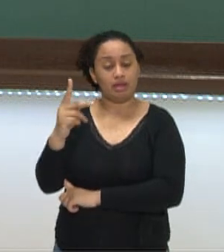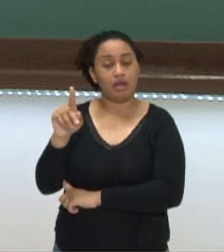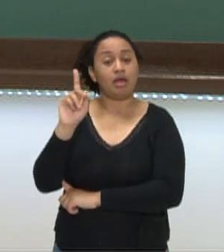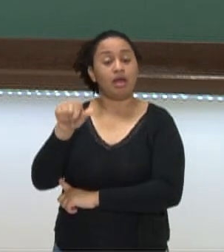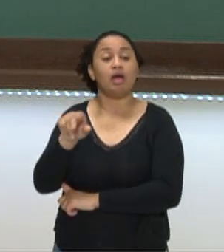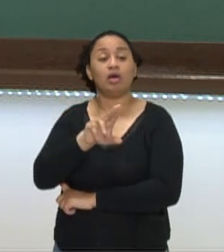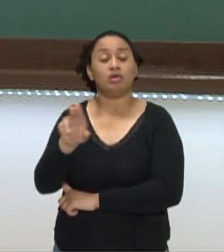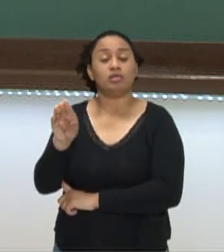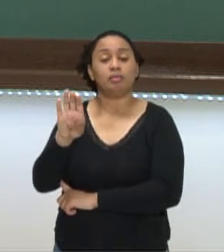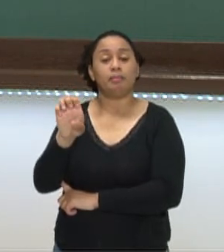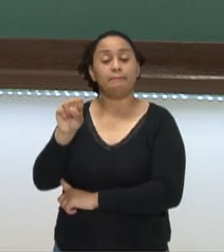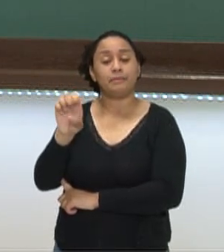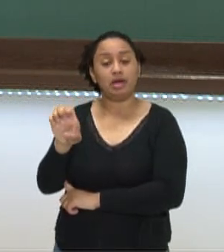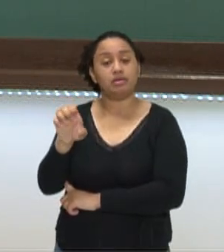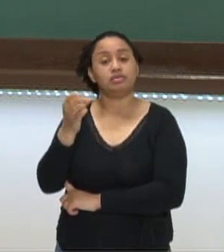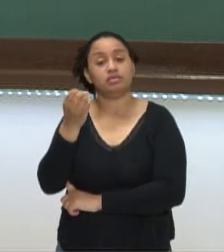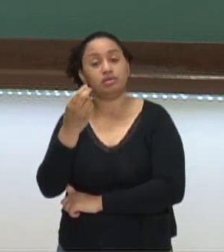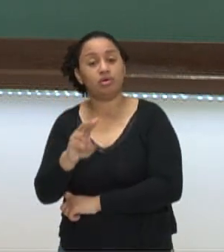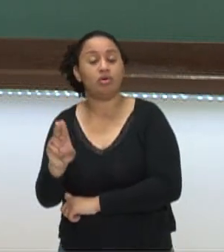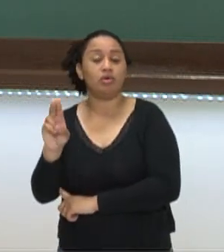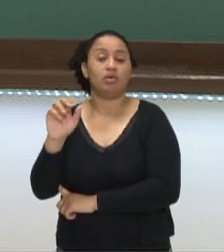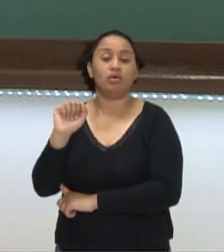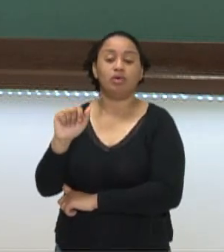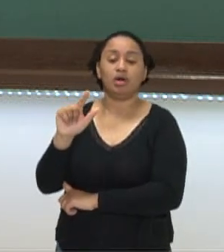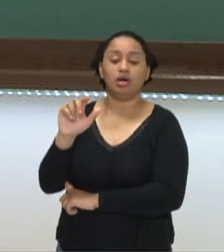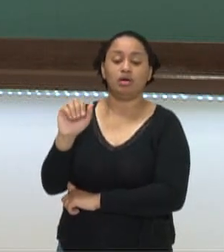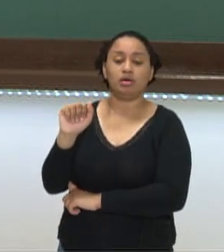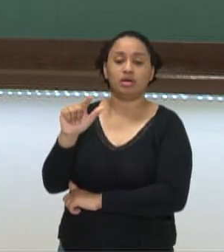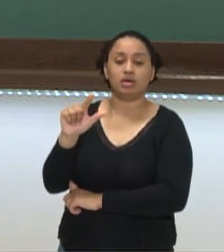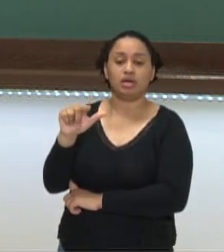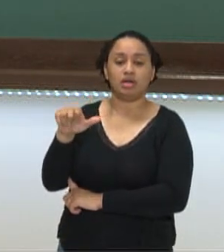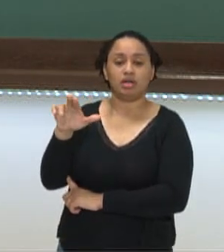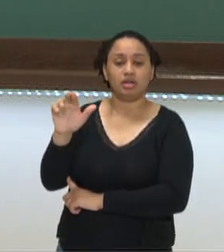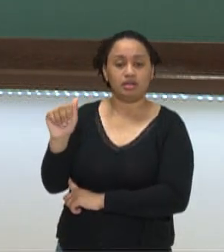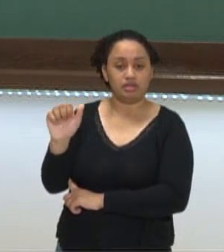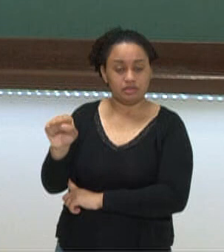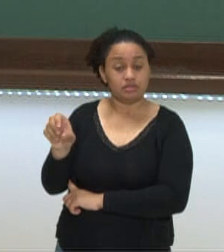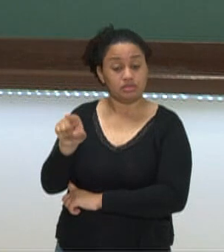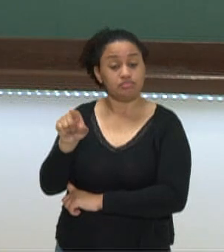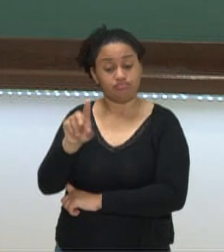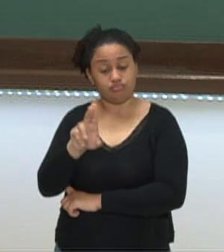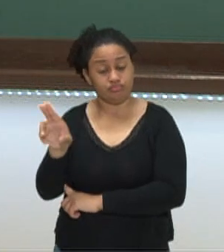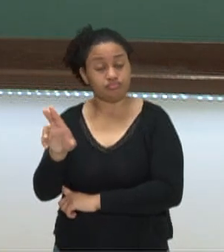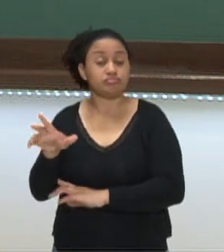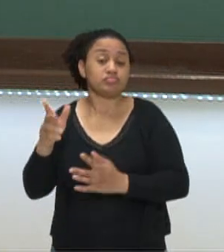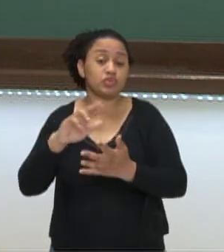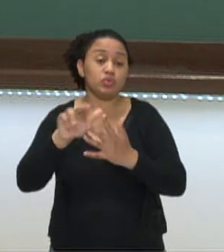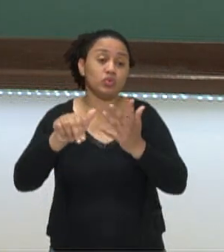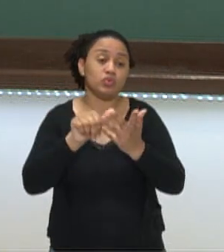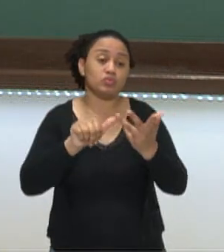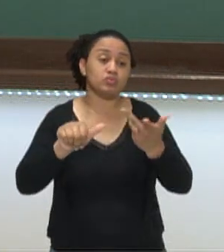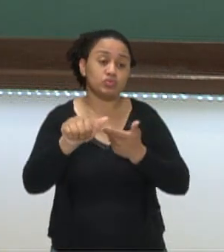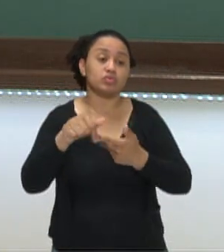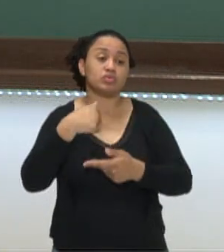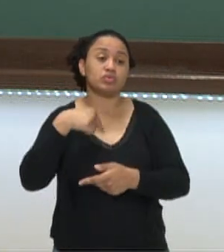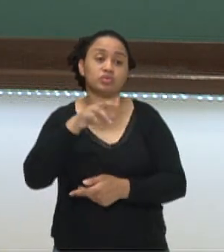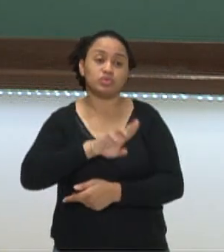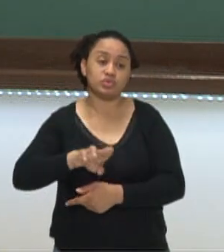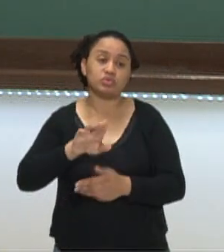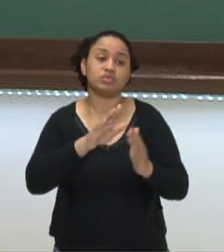de básicas ou de alcalinas, tá? Então, todas as substâncias que a gente